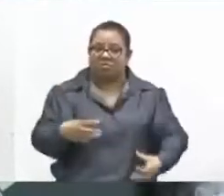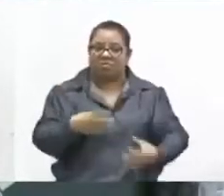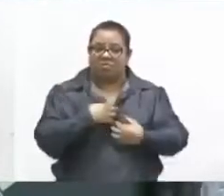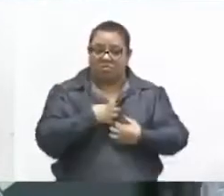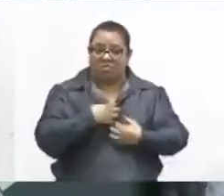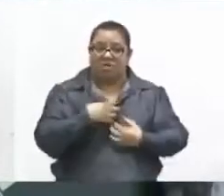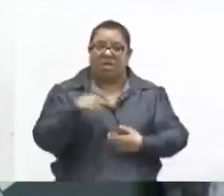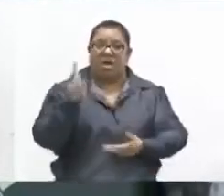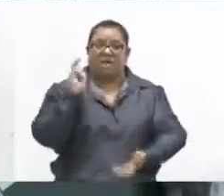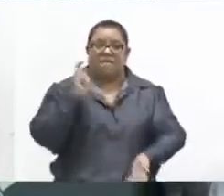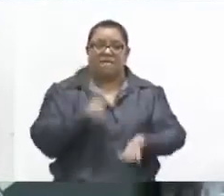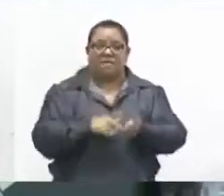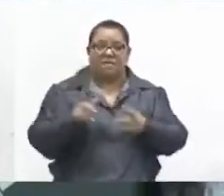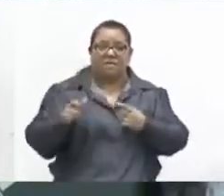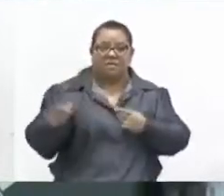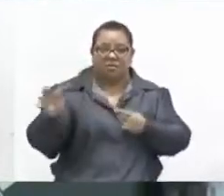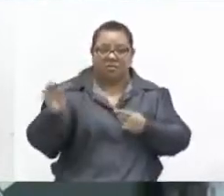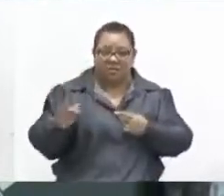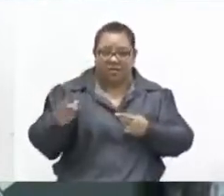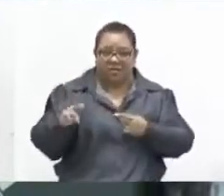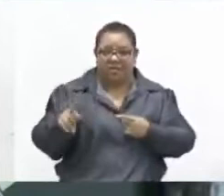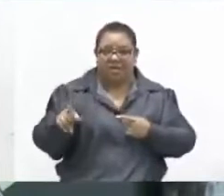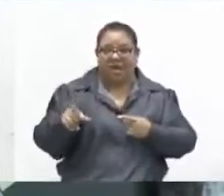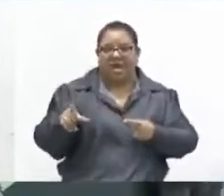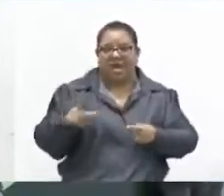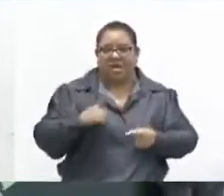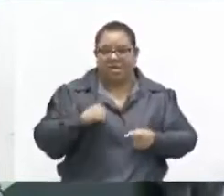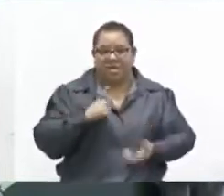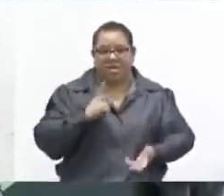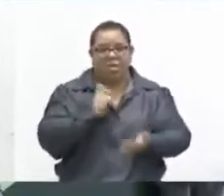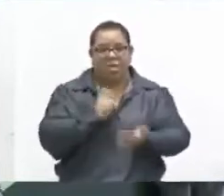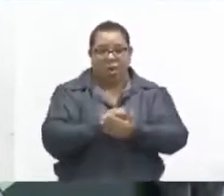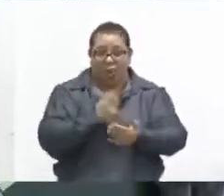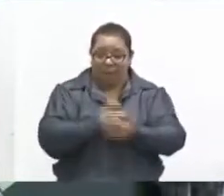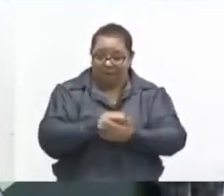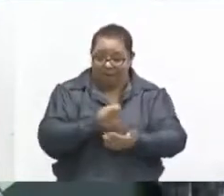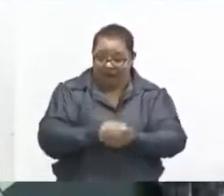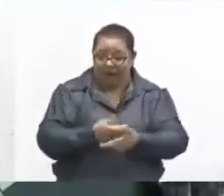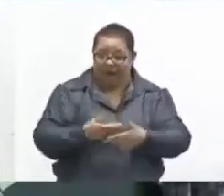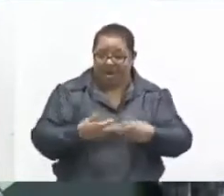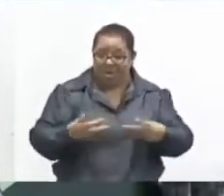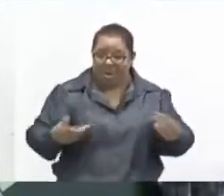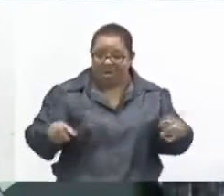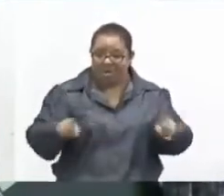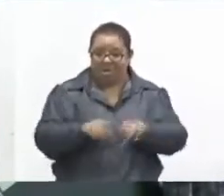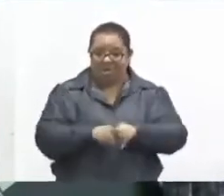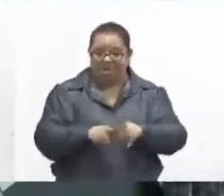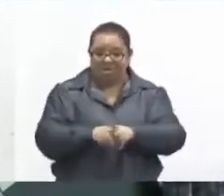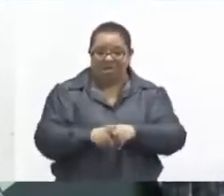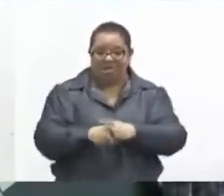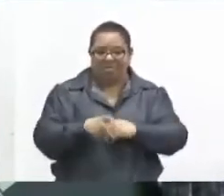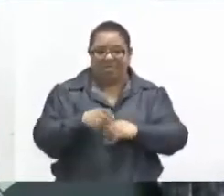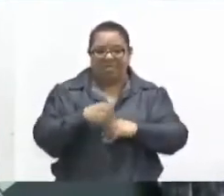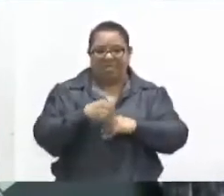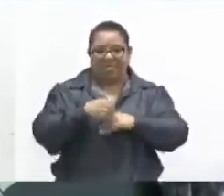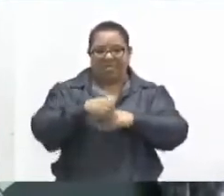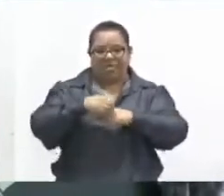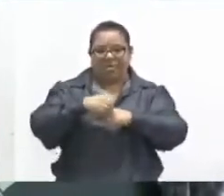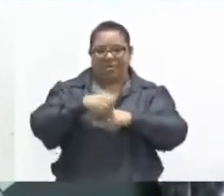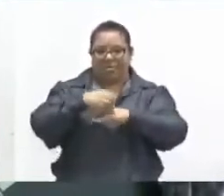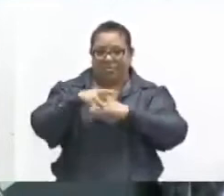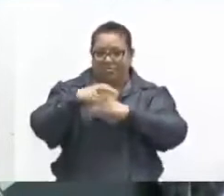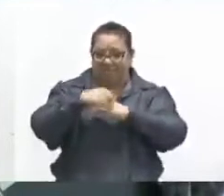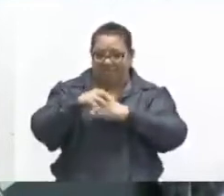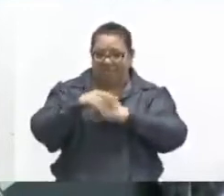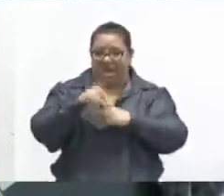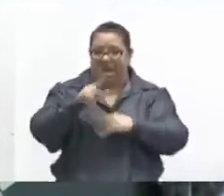que realmente é a universidade, que é você ter que comprar tudo, que é que você ter que se nutrir ainda. E aí, quando a gente fala em universidades